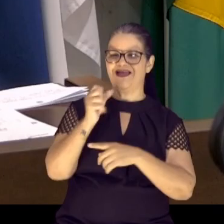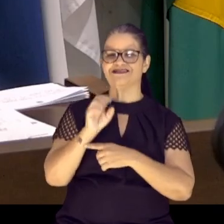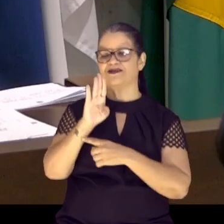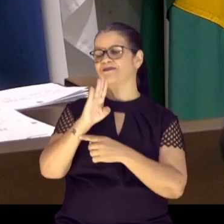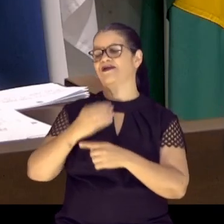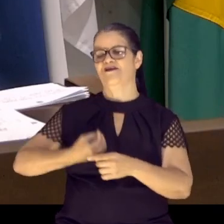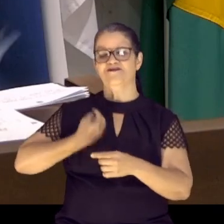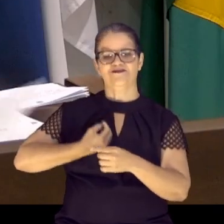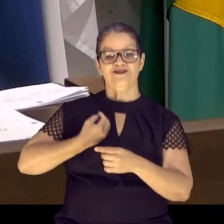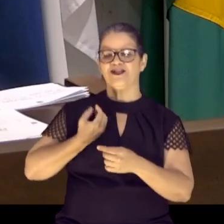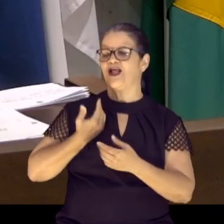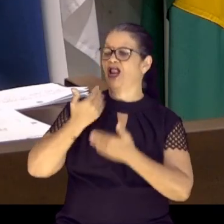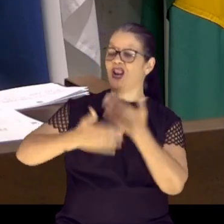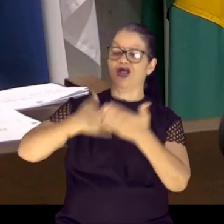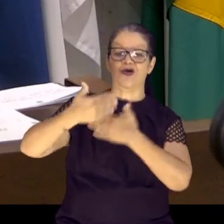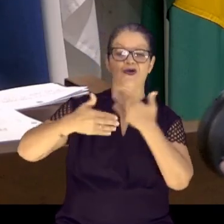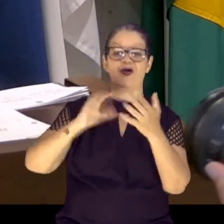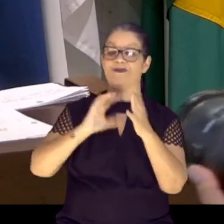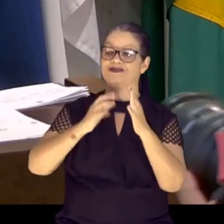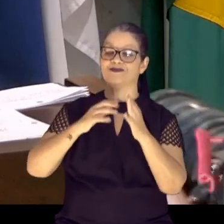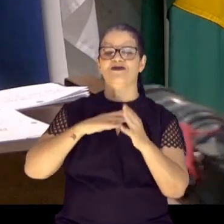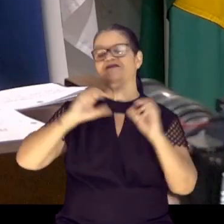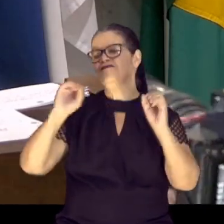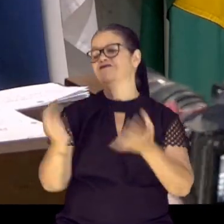longa ao nosso partido, muito obrigado. Viva o PSB!